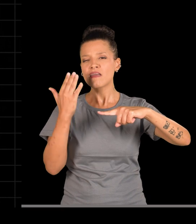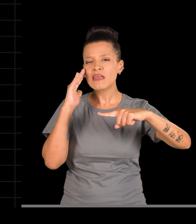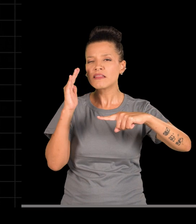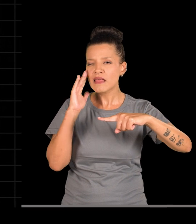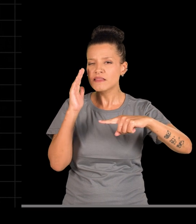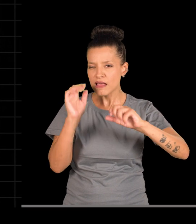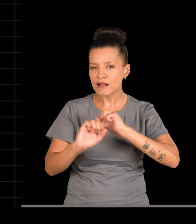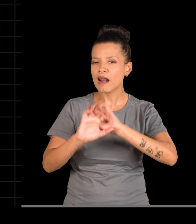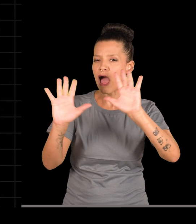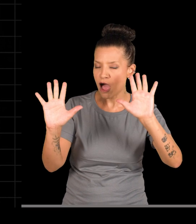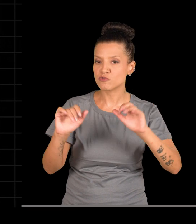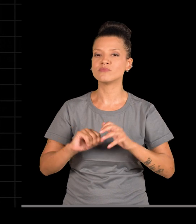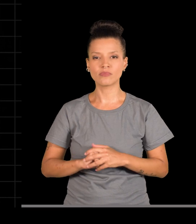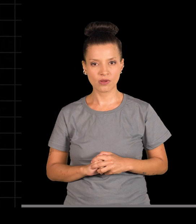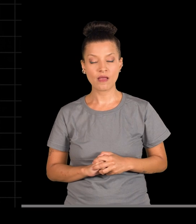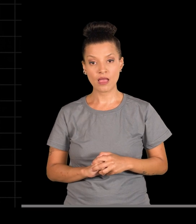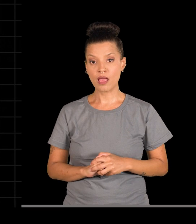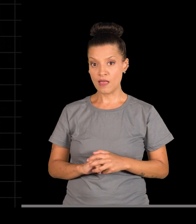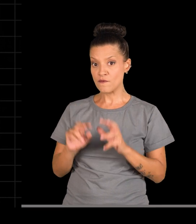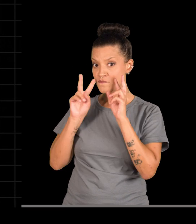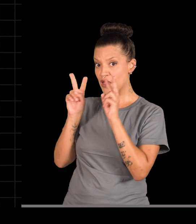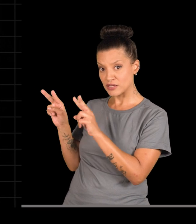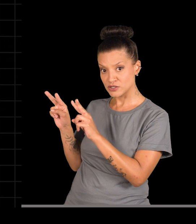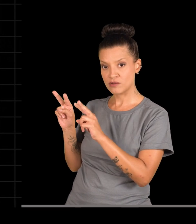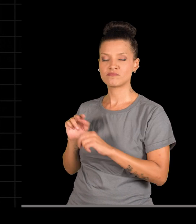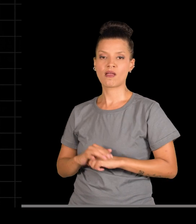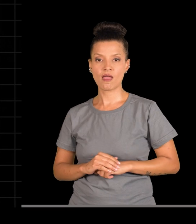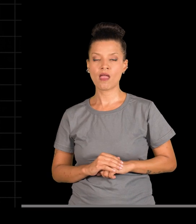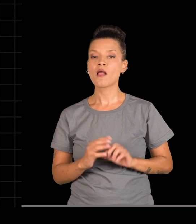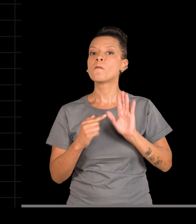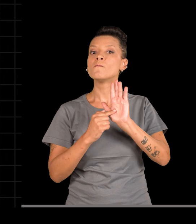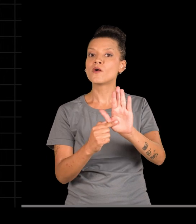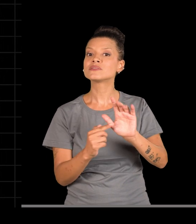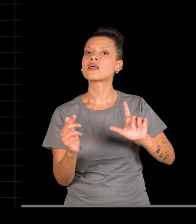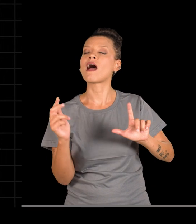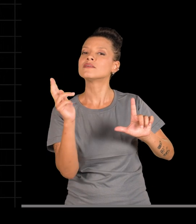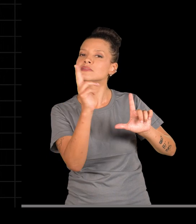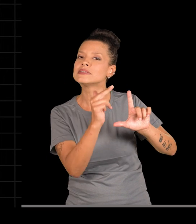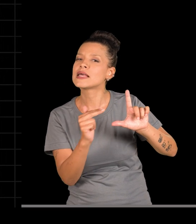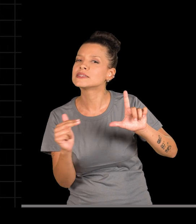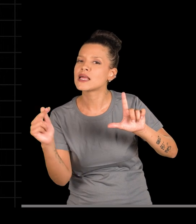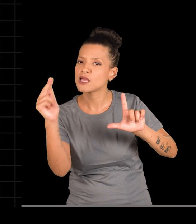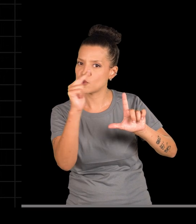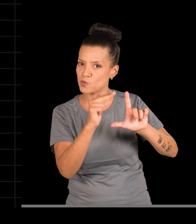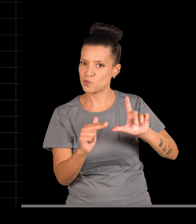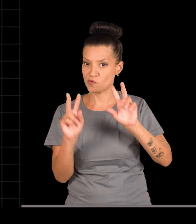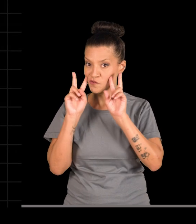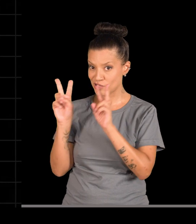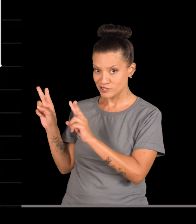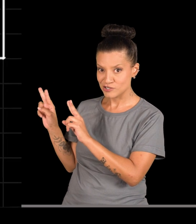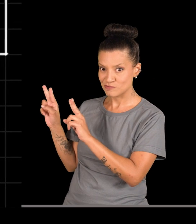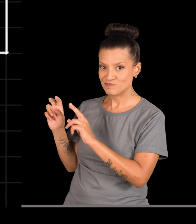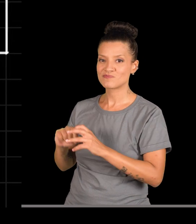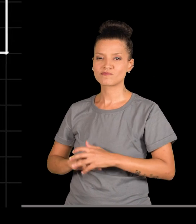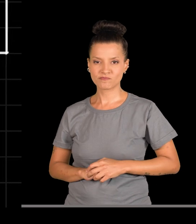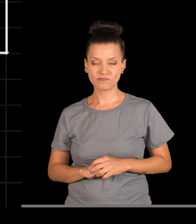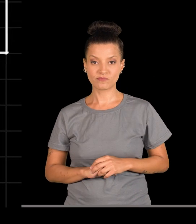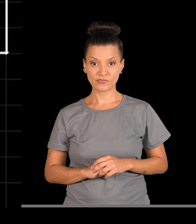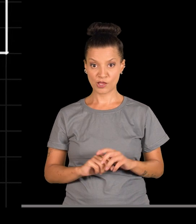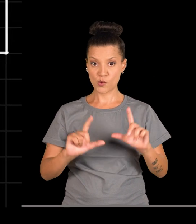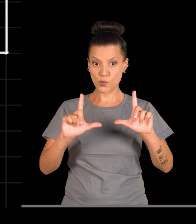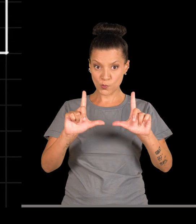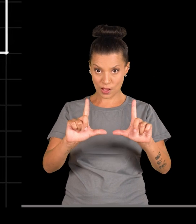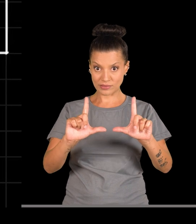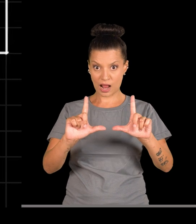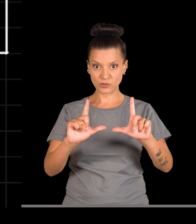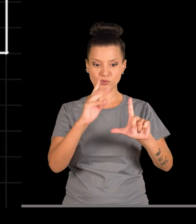poder ilustrar isso aqui melhor, tá? Eu vou fazer uso de uma ilustraçãozinha aqui que vai ser o seguinte, olha só. Imagina que eu